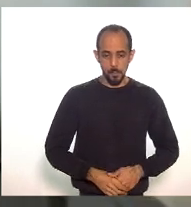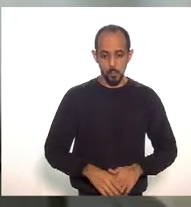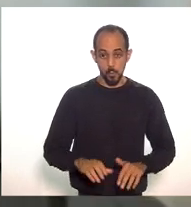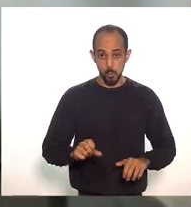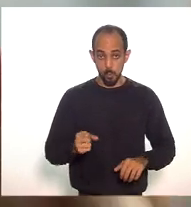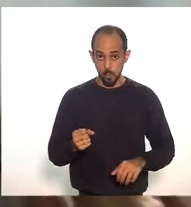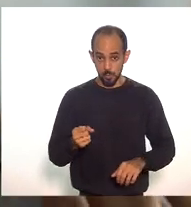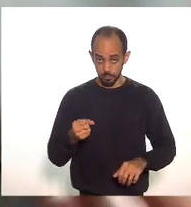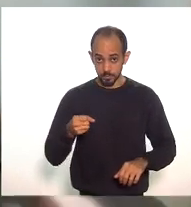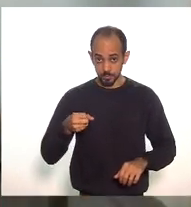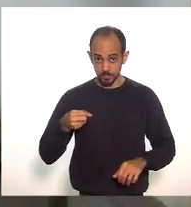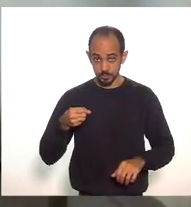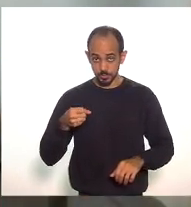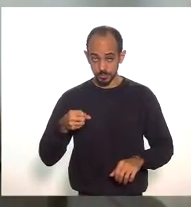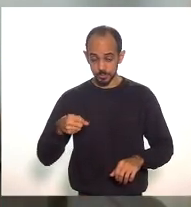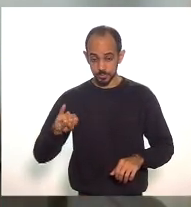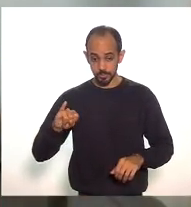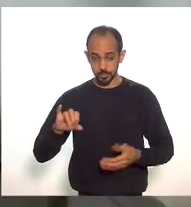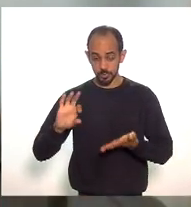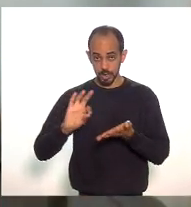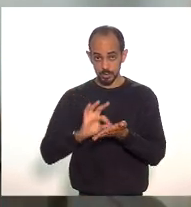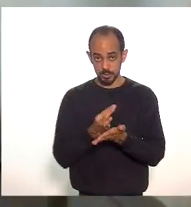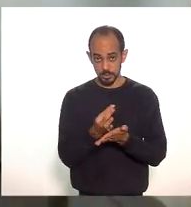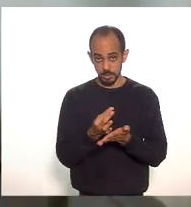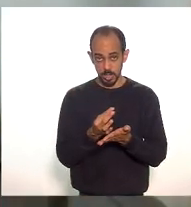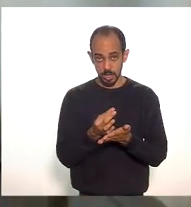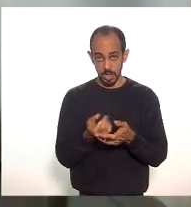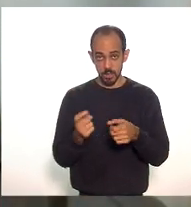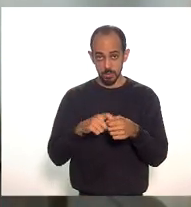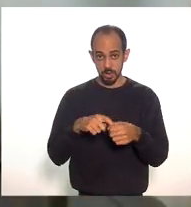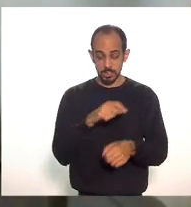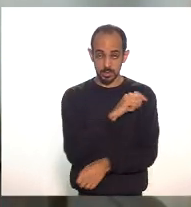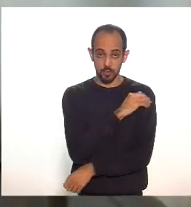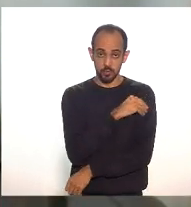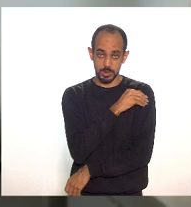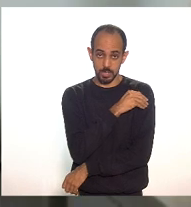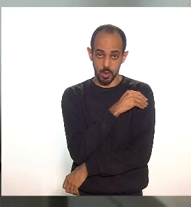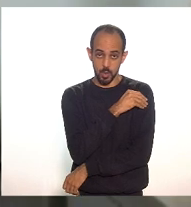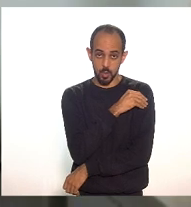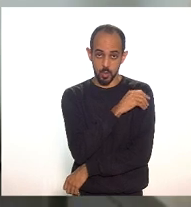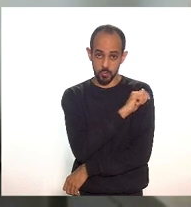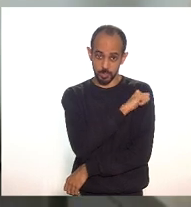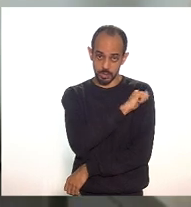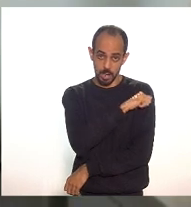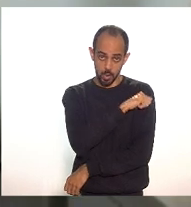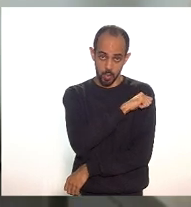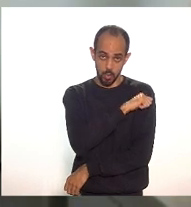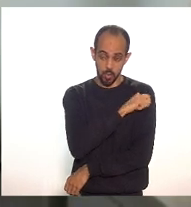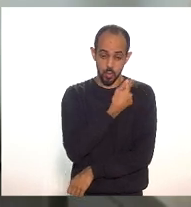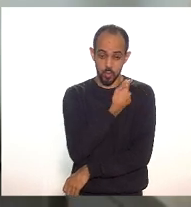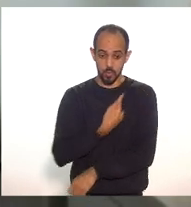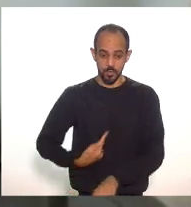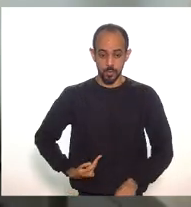e quando vou quando o Arsenal regime de recuperação fiscal o governador